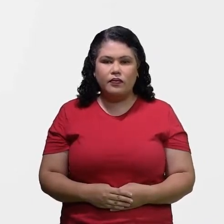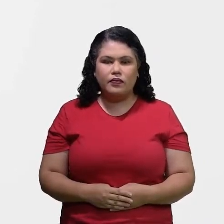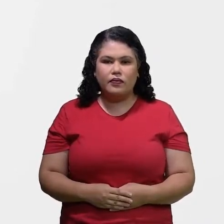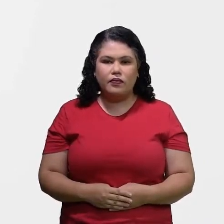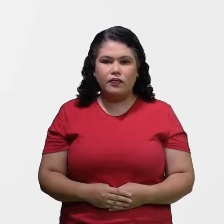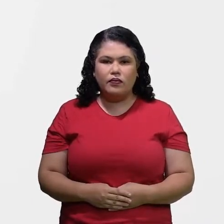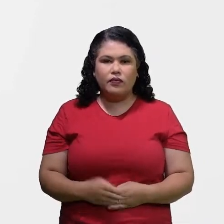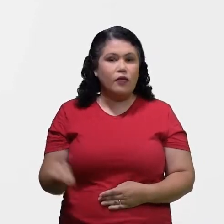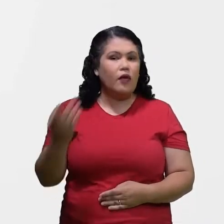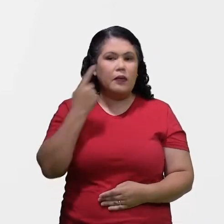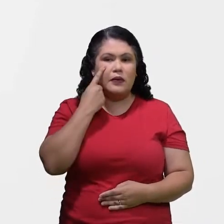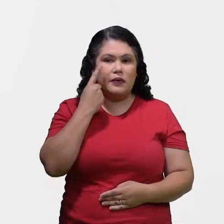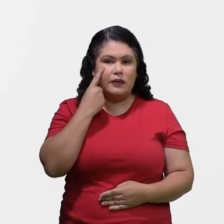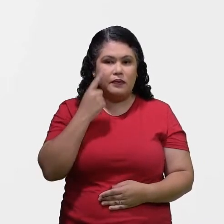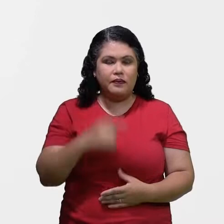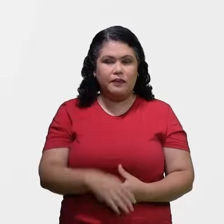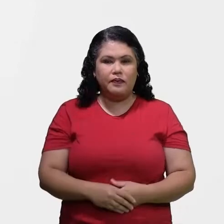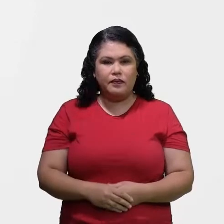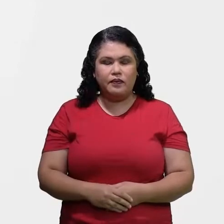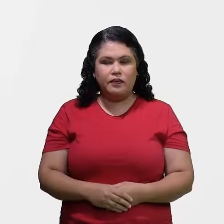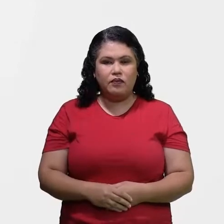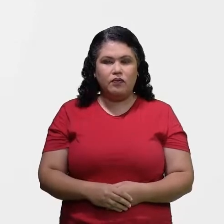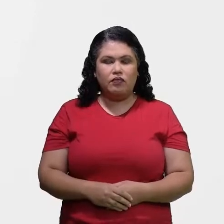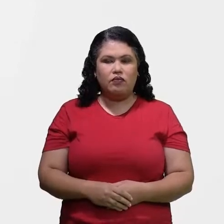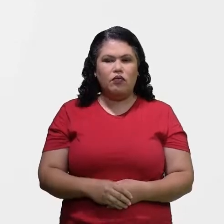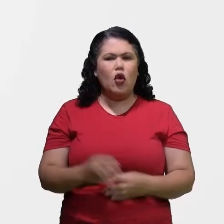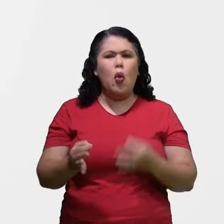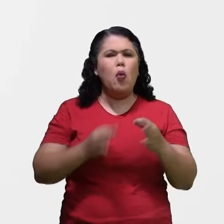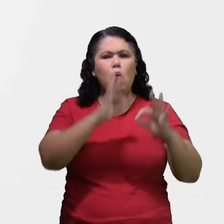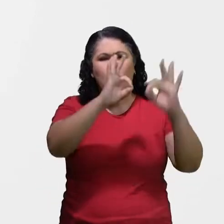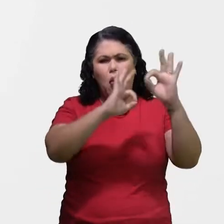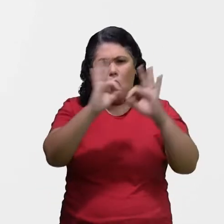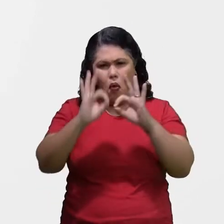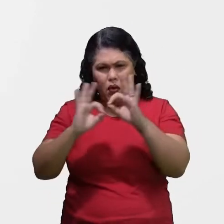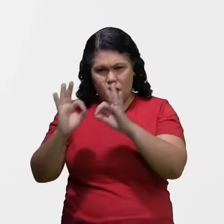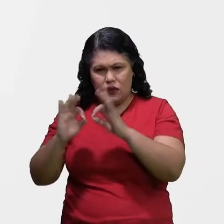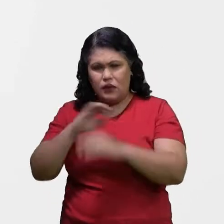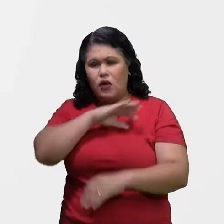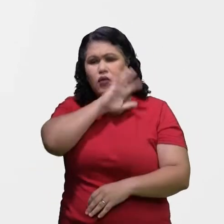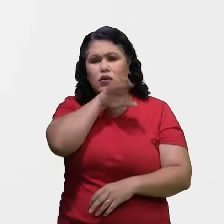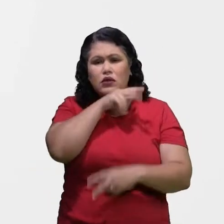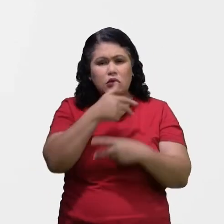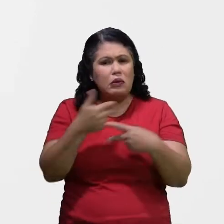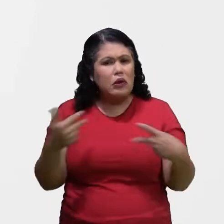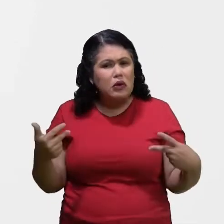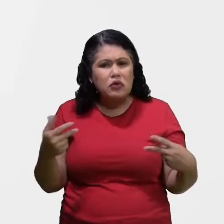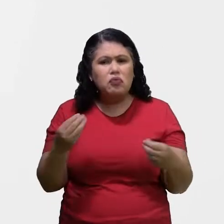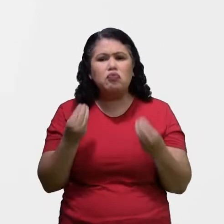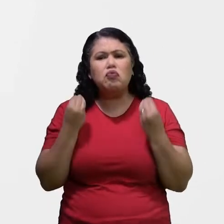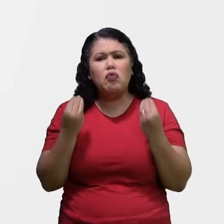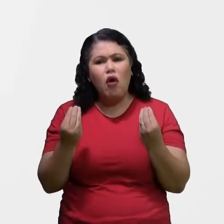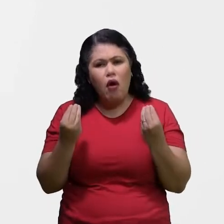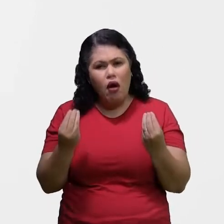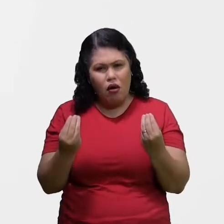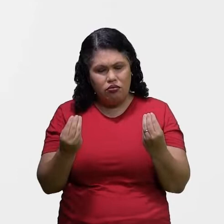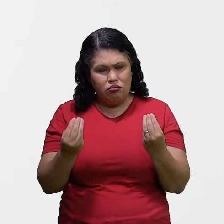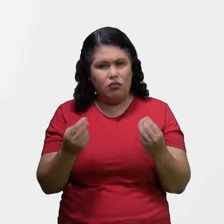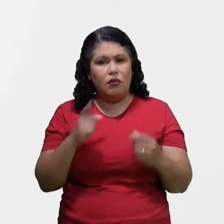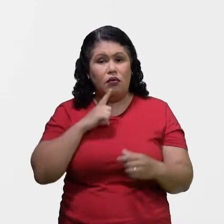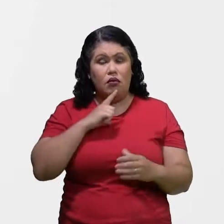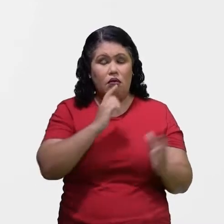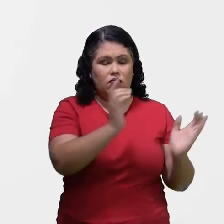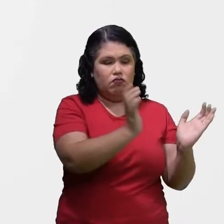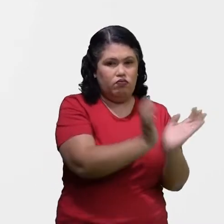Vamos lá. Classificação dos animais. Classificação dos animais, nós temos dois grupos, né, para a classificação